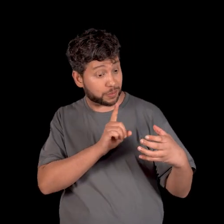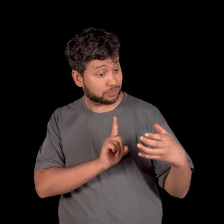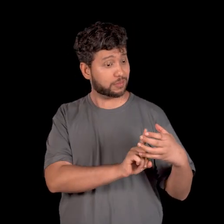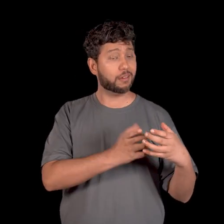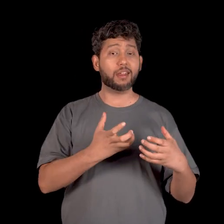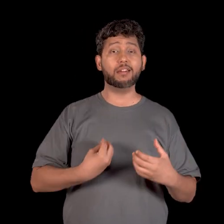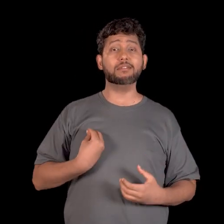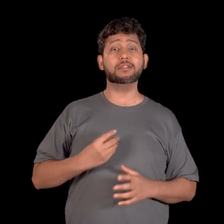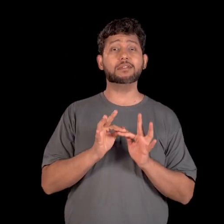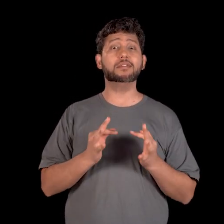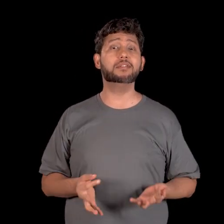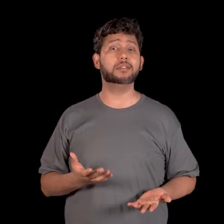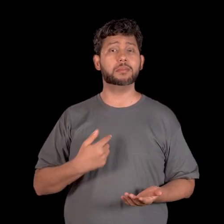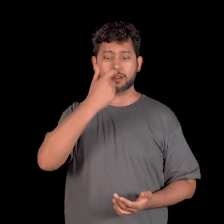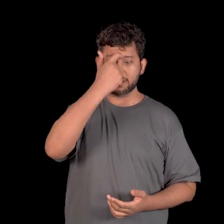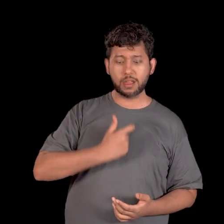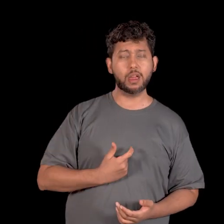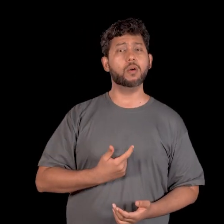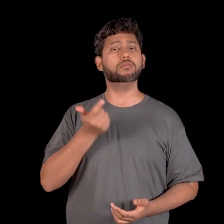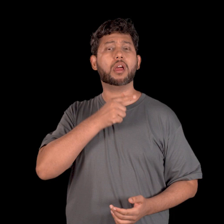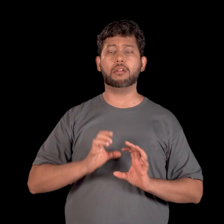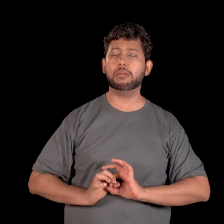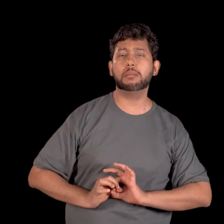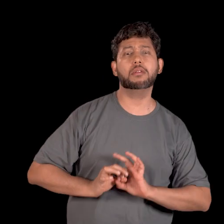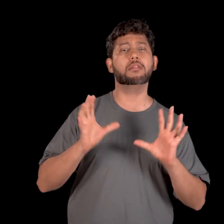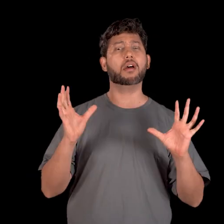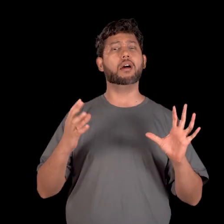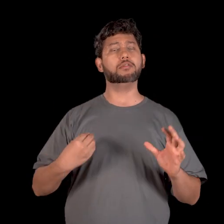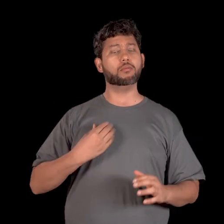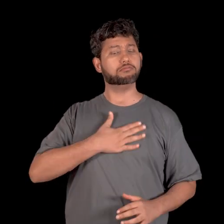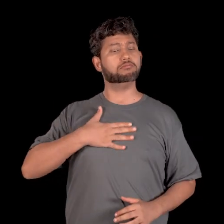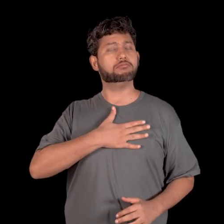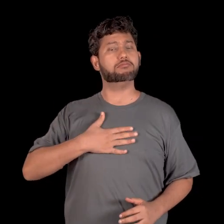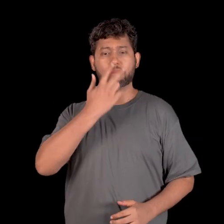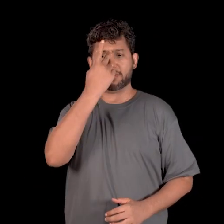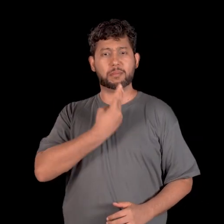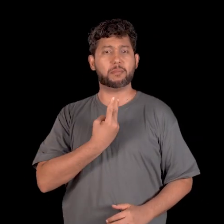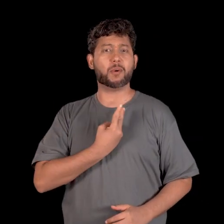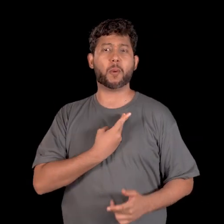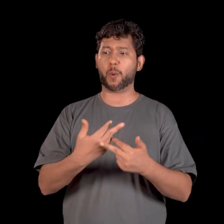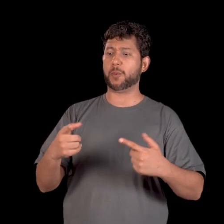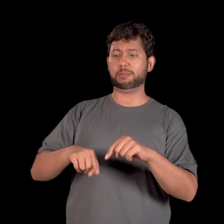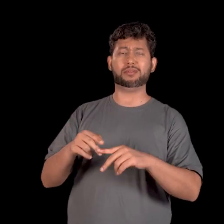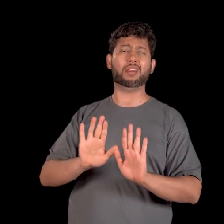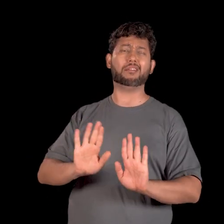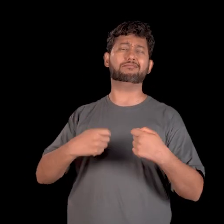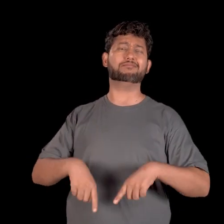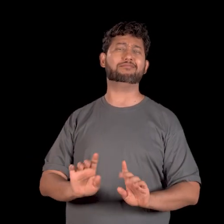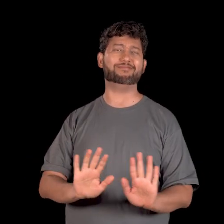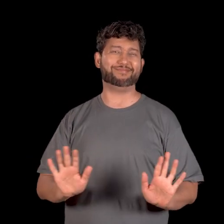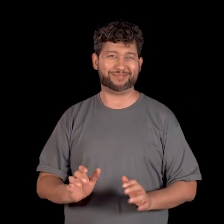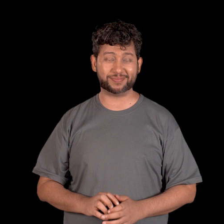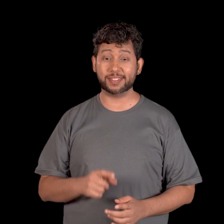vida simples, focada na realização pessoal, na autonomia e na liberdade. Dois dos ensinamentos mais importantes